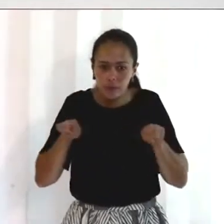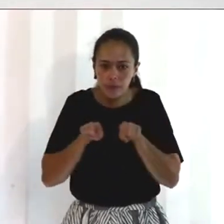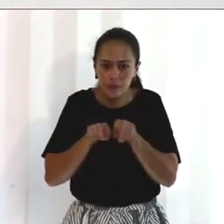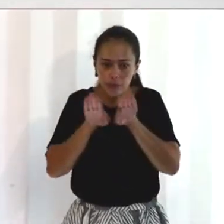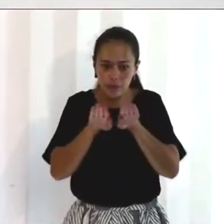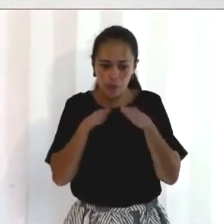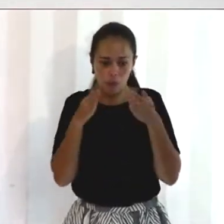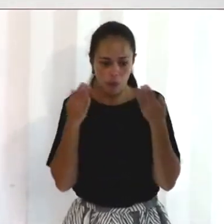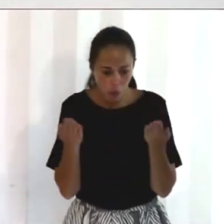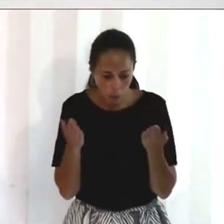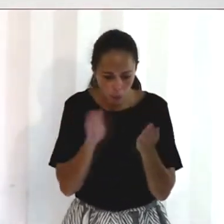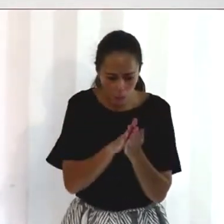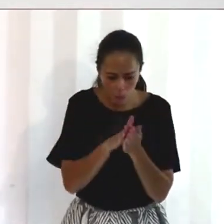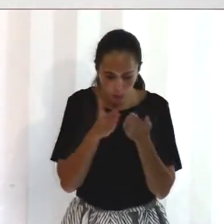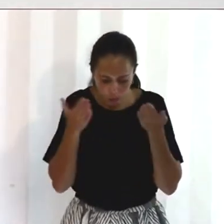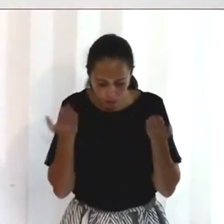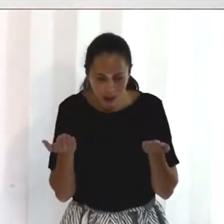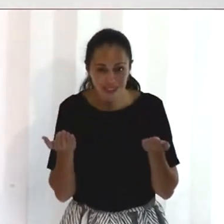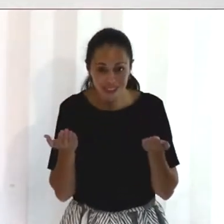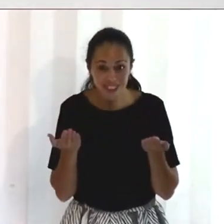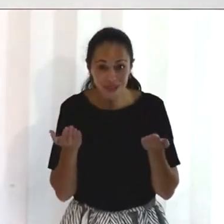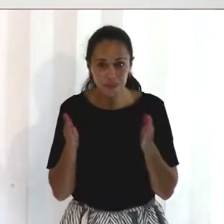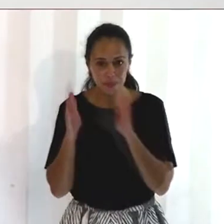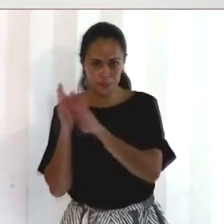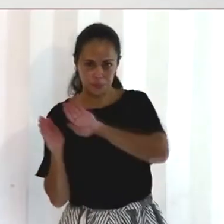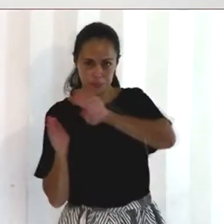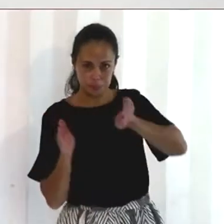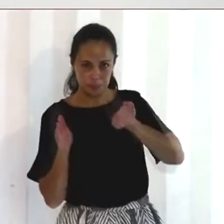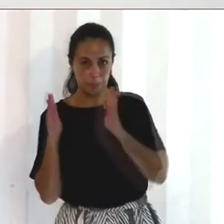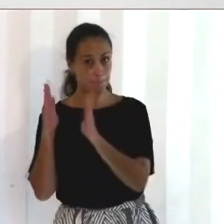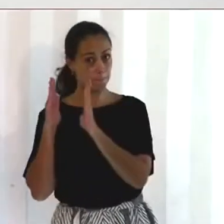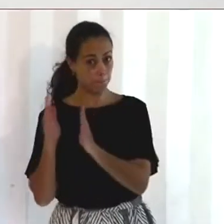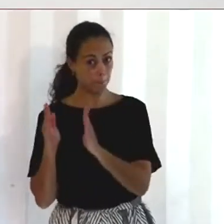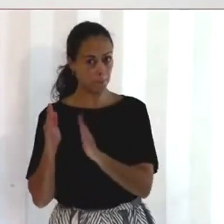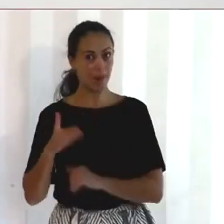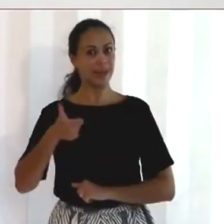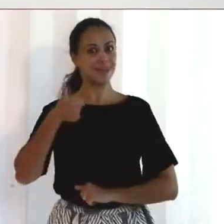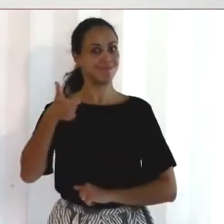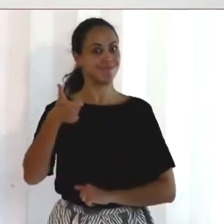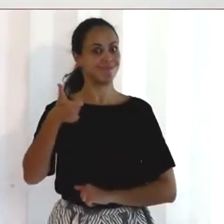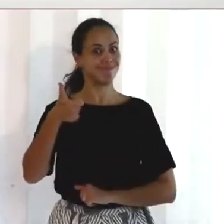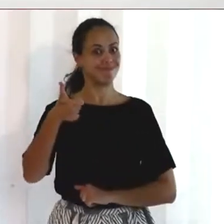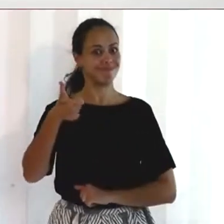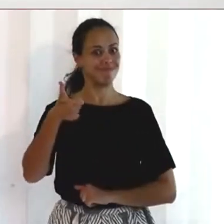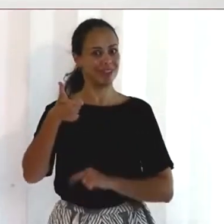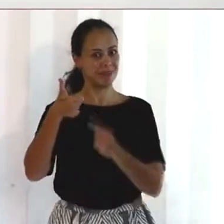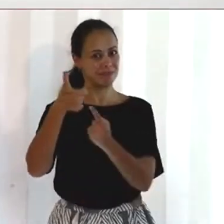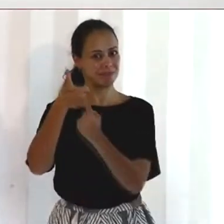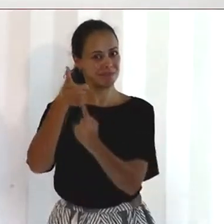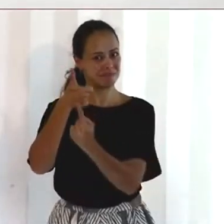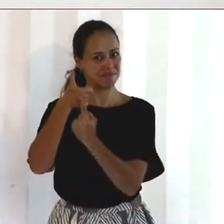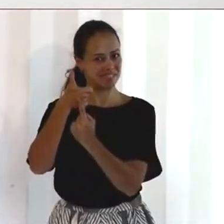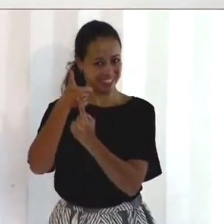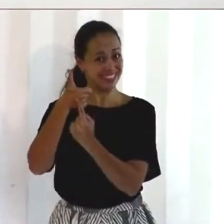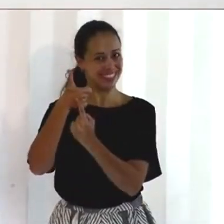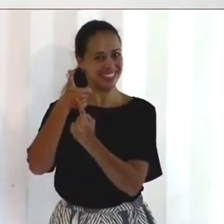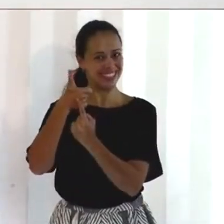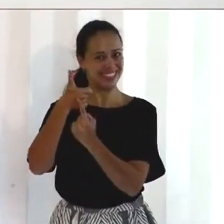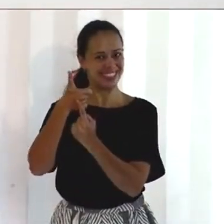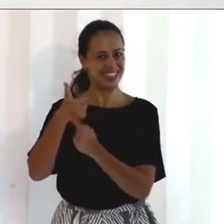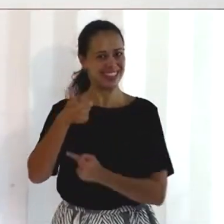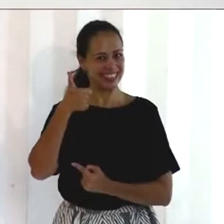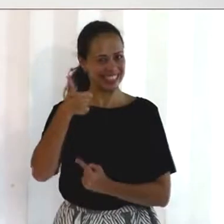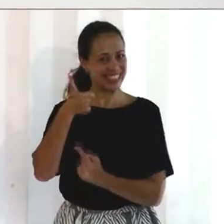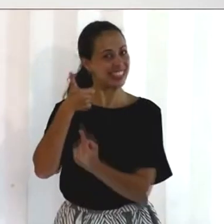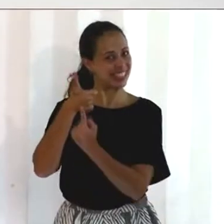positivo, o joinha que a gente tem, que a gente dá como curtir nas nossas mídias sociais. Vocês que ainda